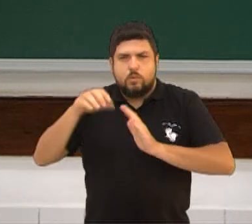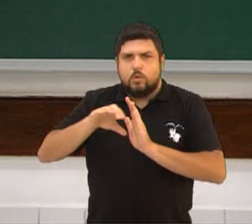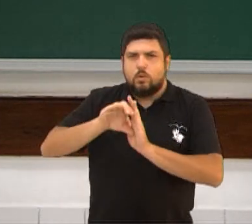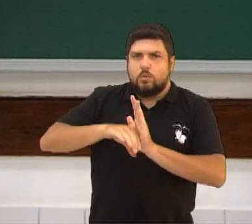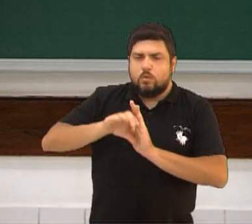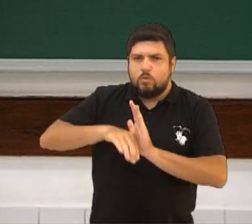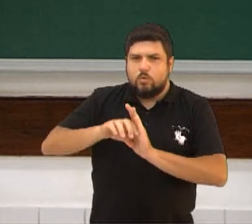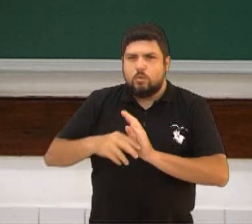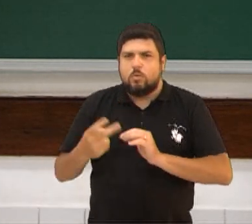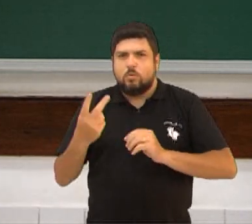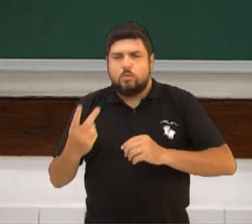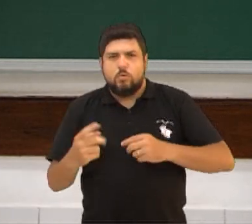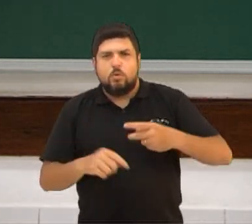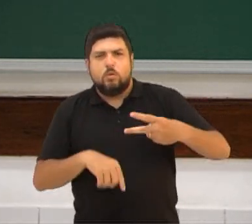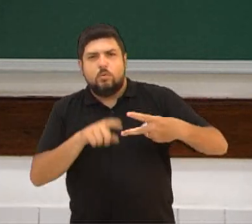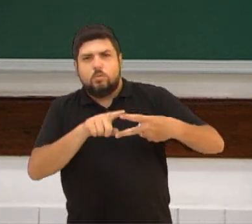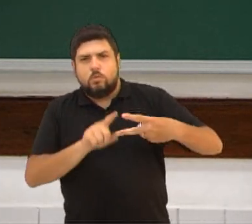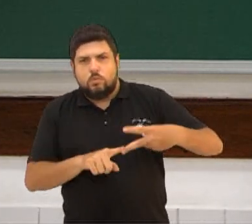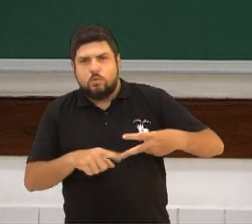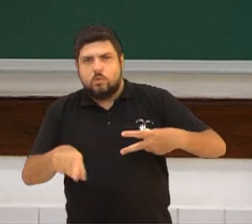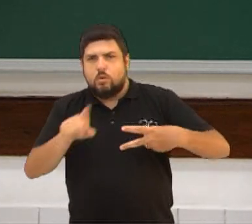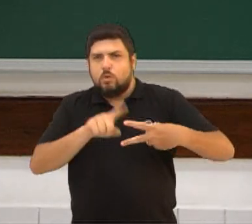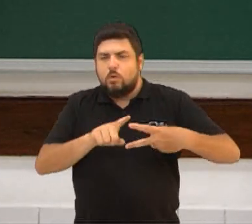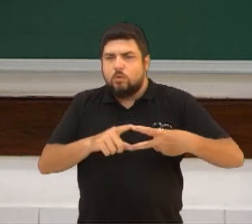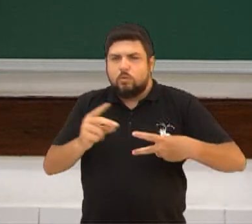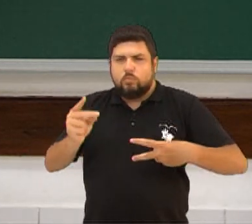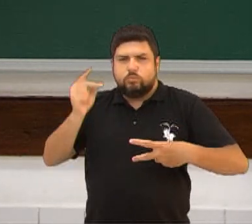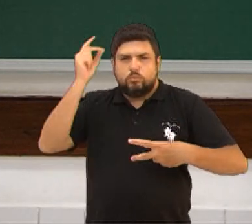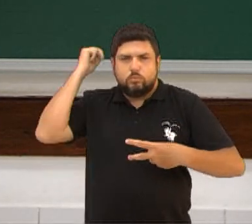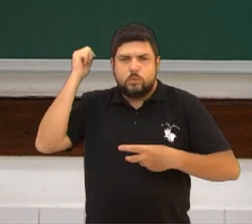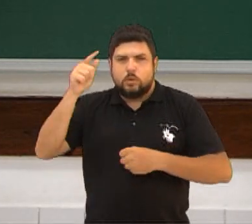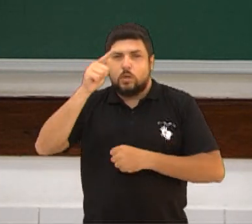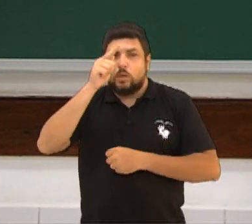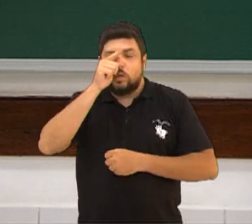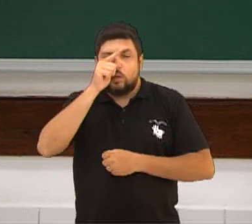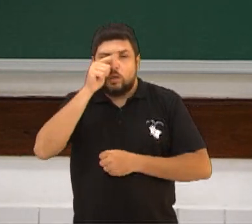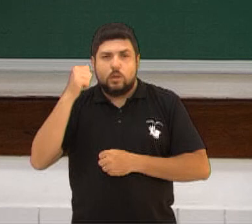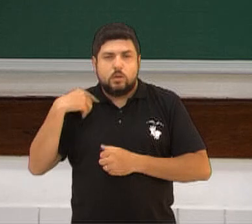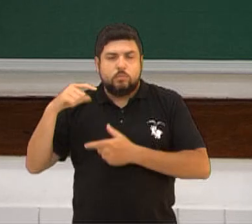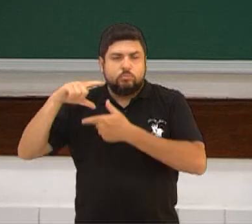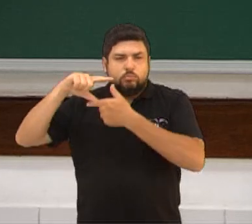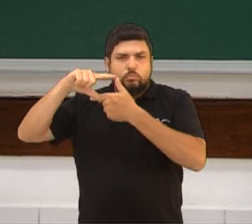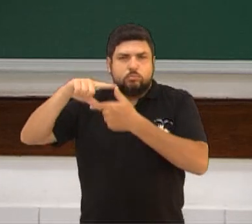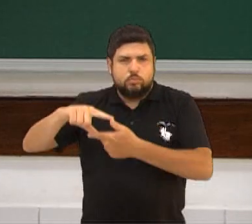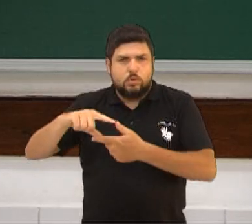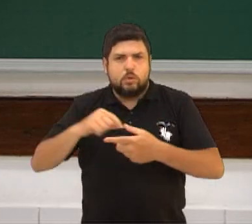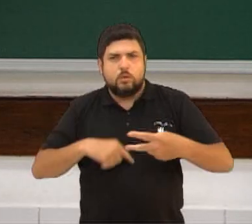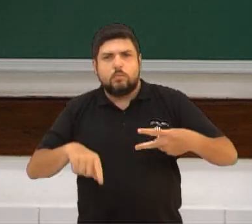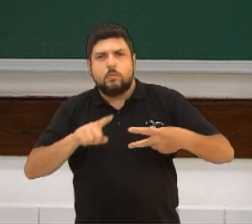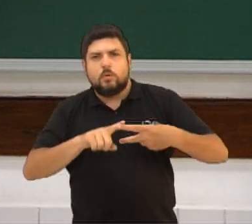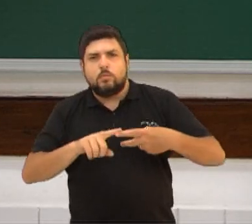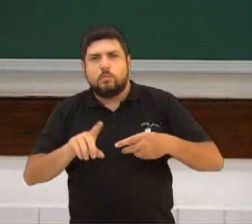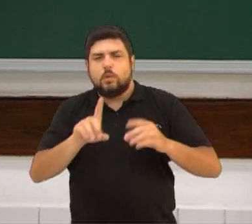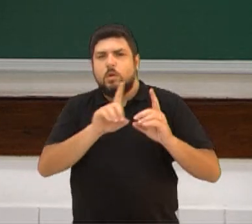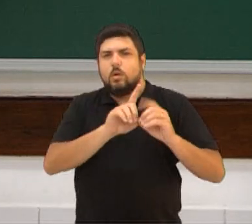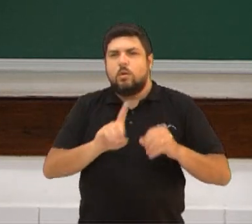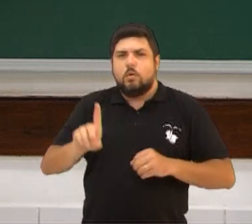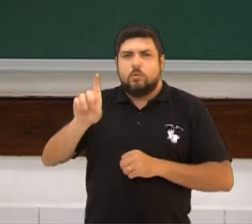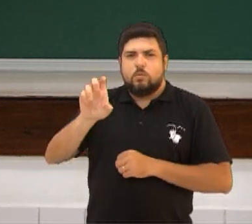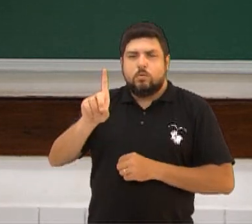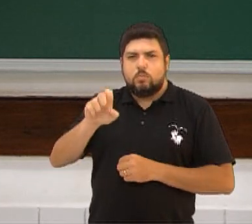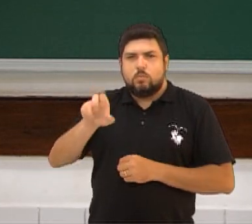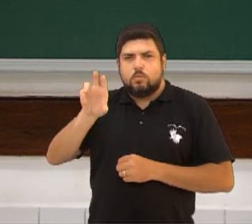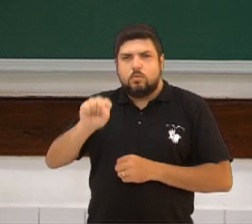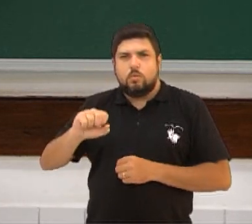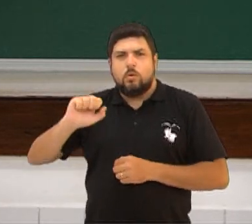inspirados na Grécia Antiga. Esses conceitos vão se inspirar em 2 deuses gregos. O deus Apolo, que é o deus